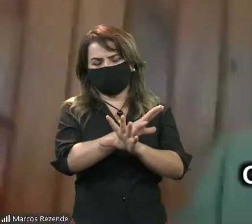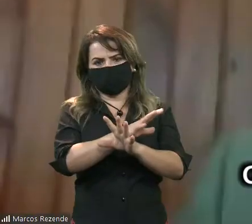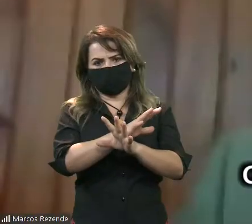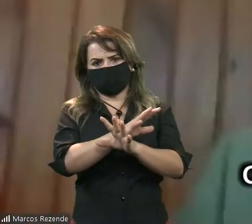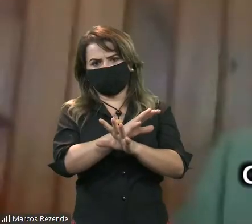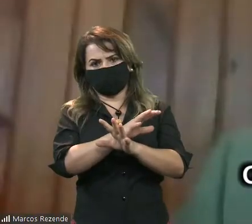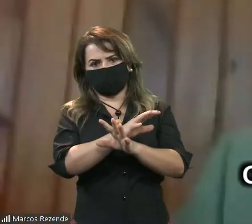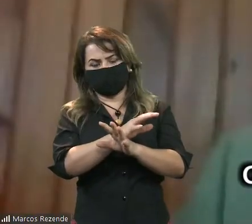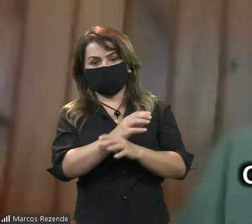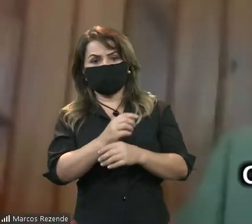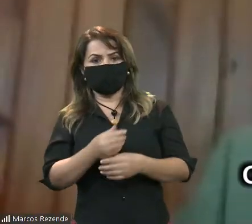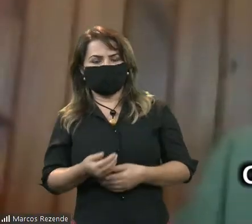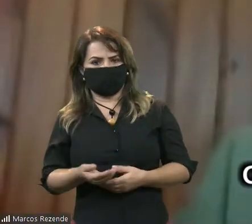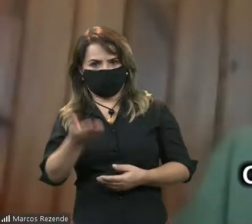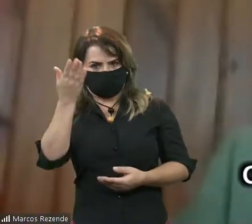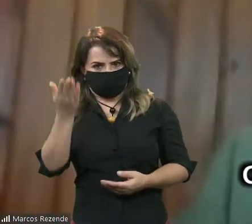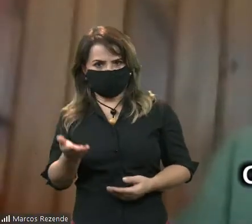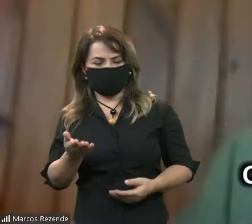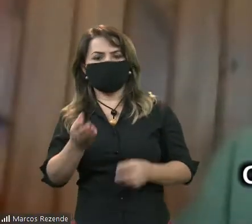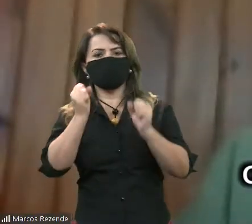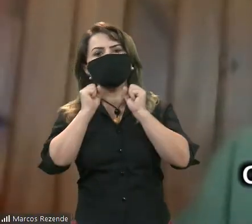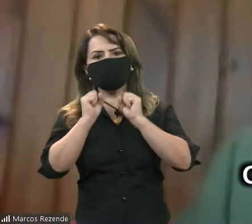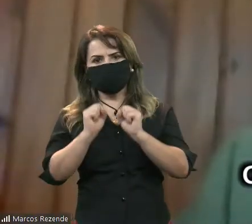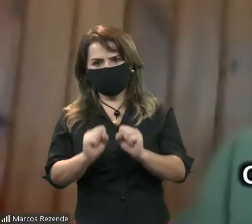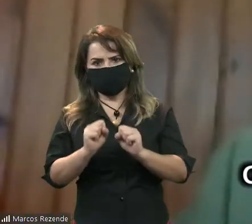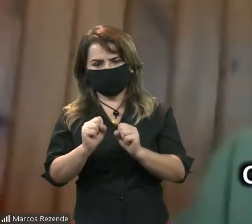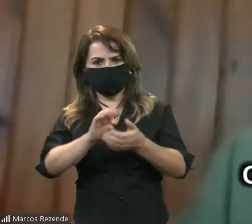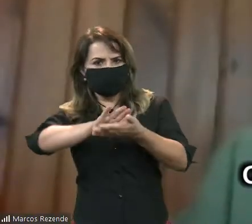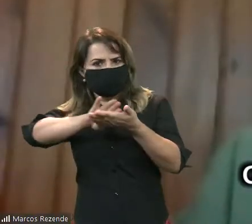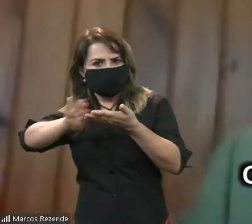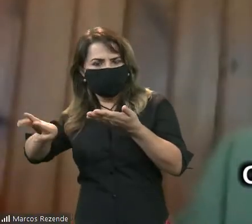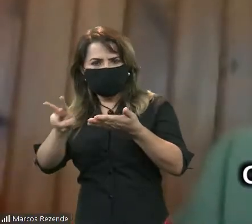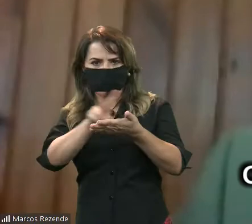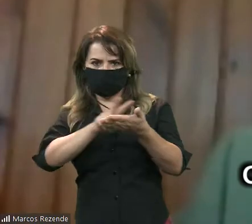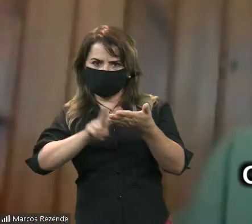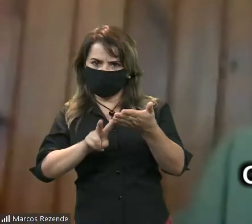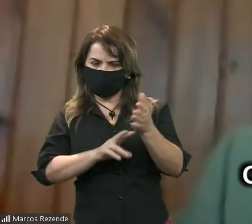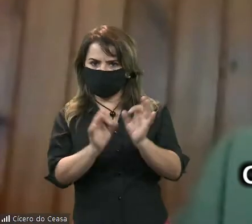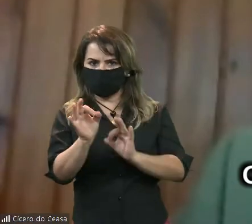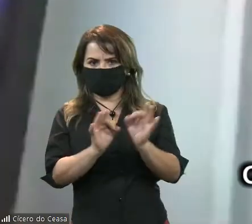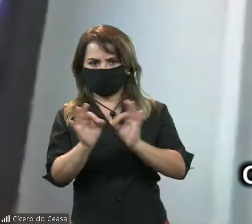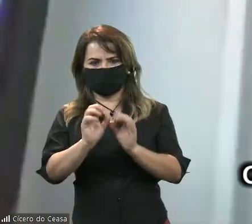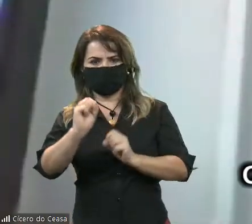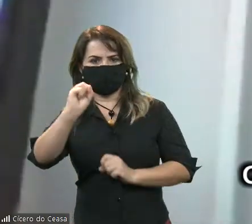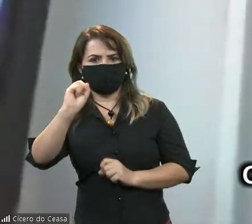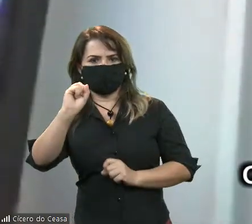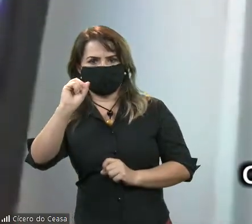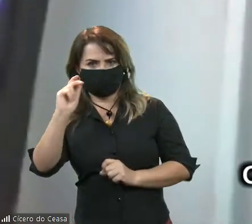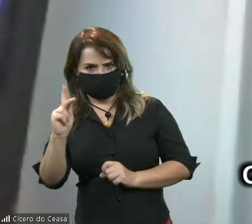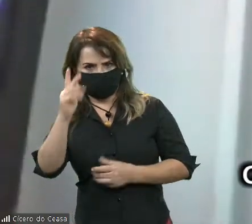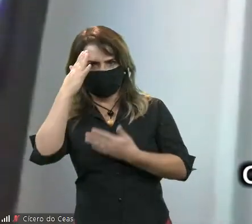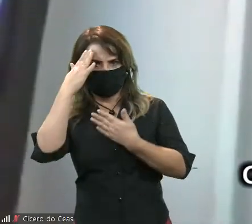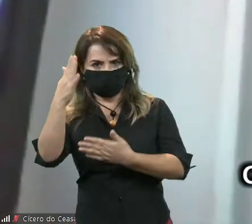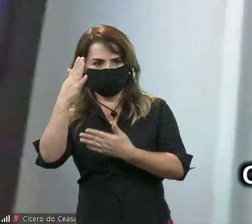aí Vossa Excelência poderá solicitar pedido da dispensa da leitura dos projetos. Tá ok, então. Obrigado.